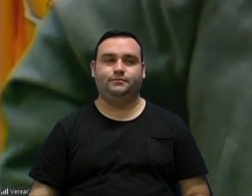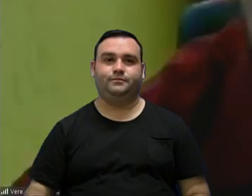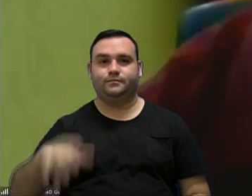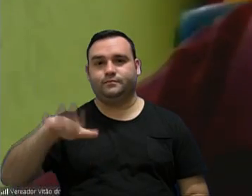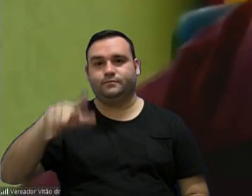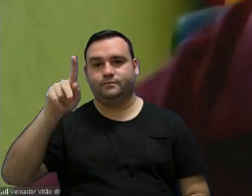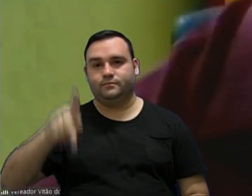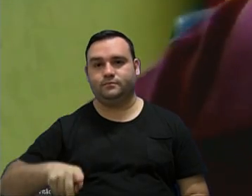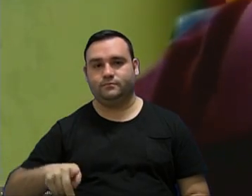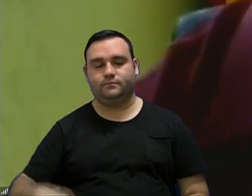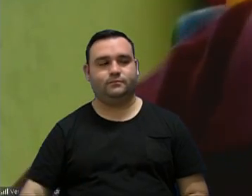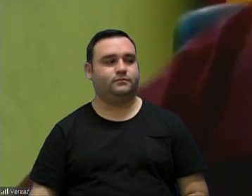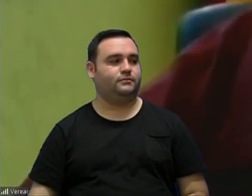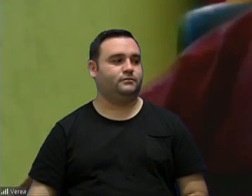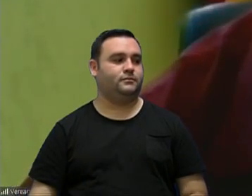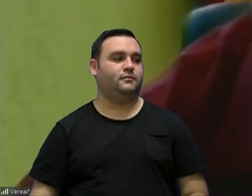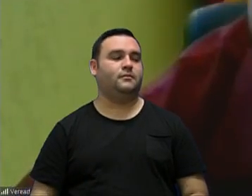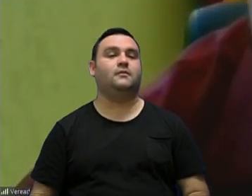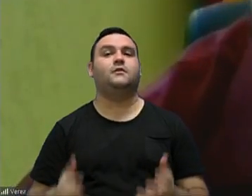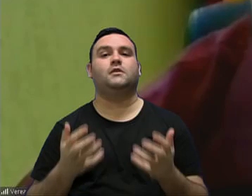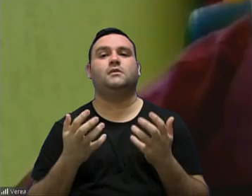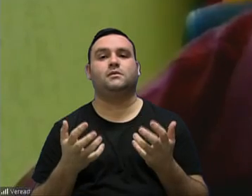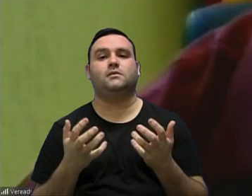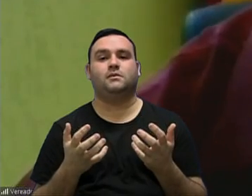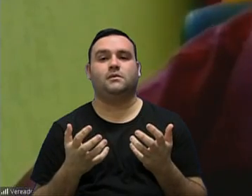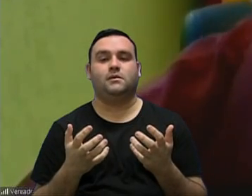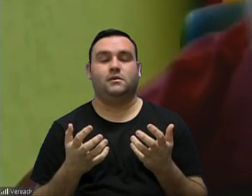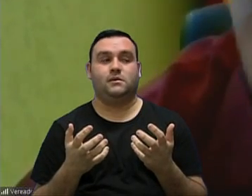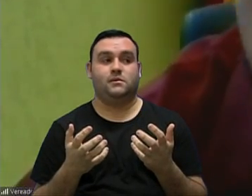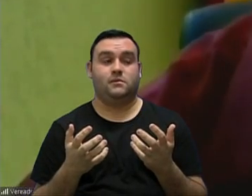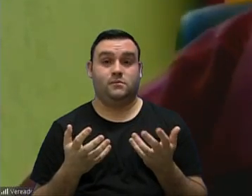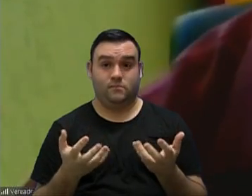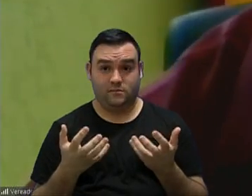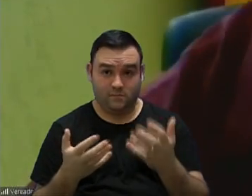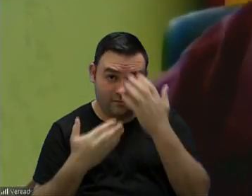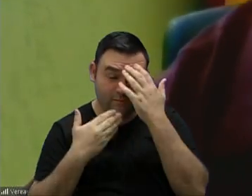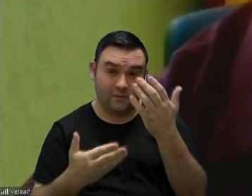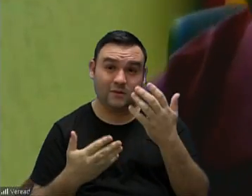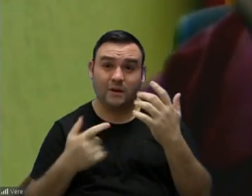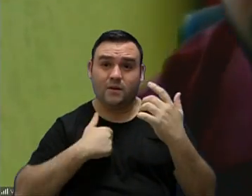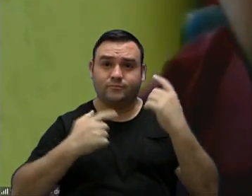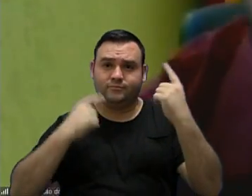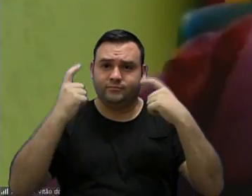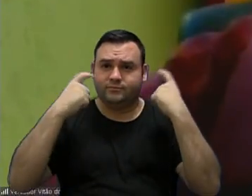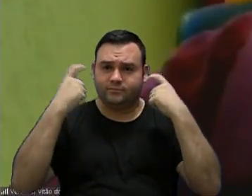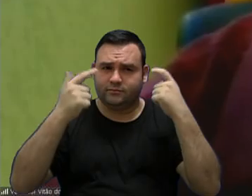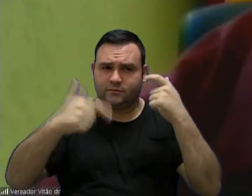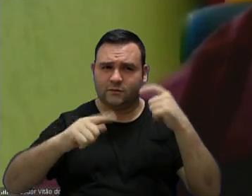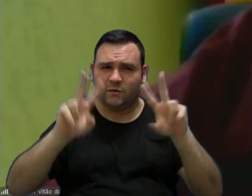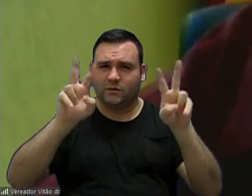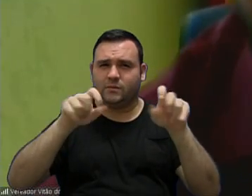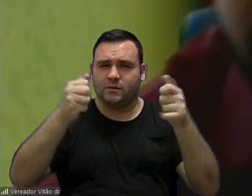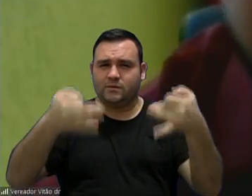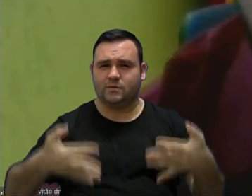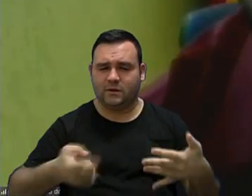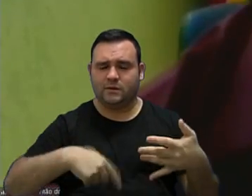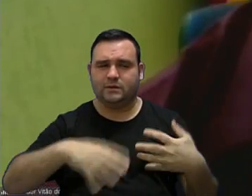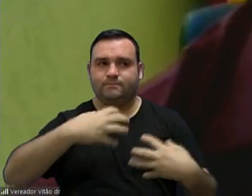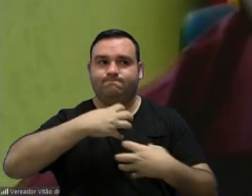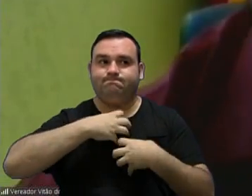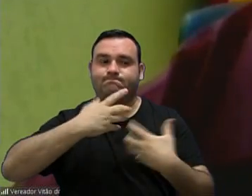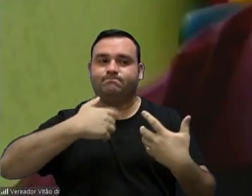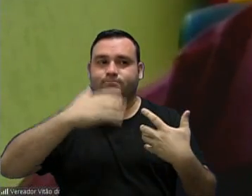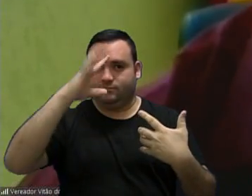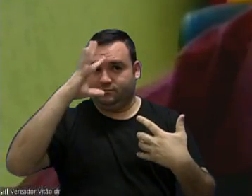Presidente Dini. Pois não, quero... Muito obrigado. Nos preocupa, voltando a um assunto, a gente sente, não sei